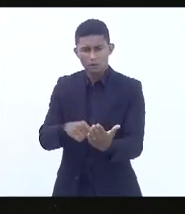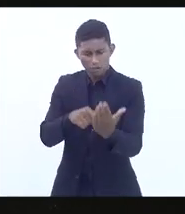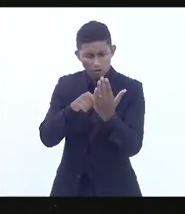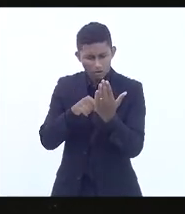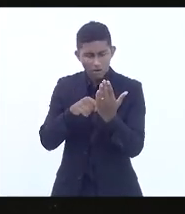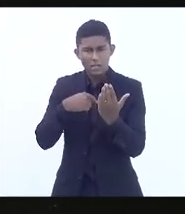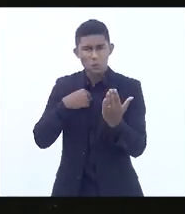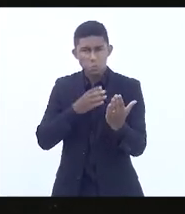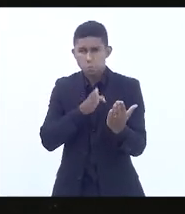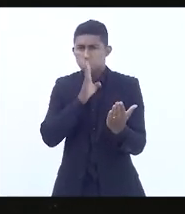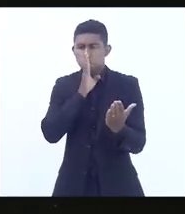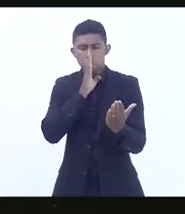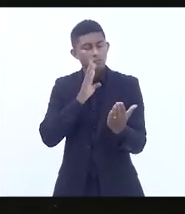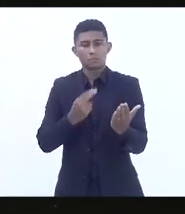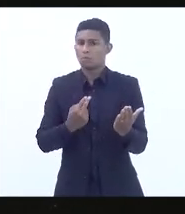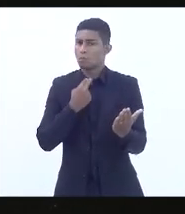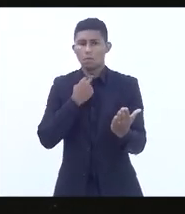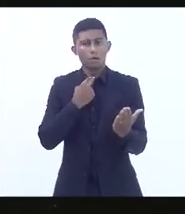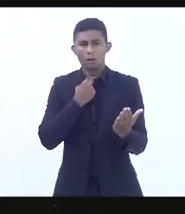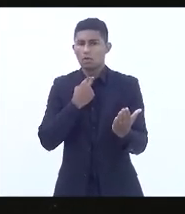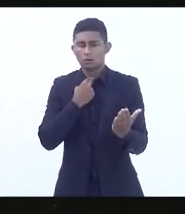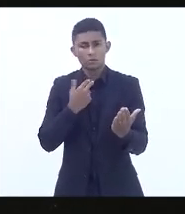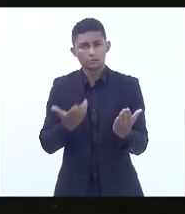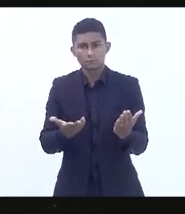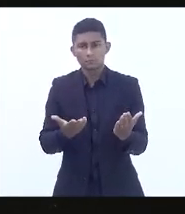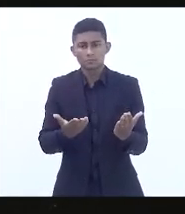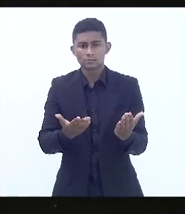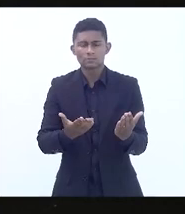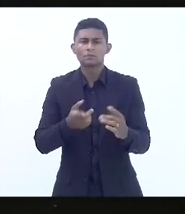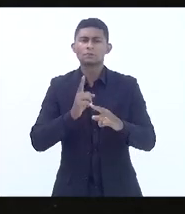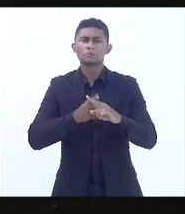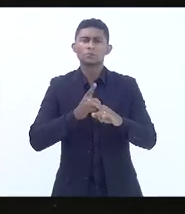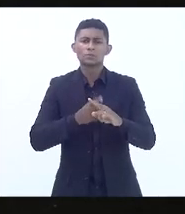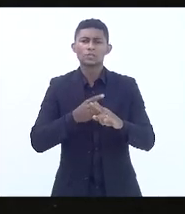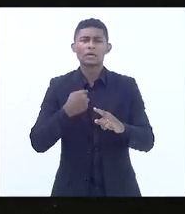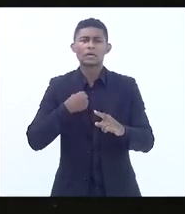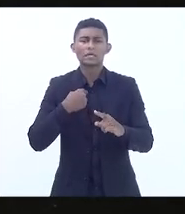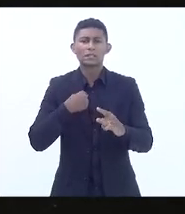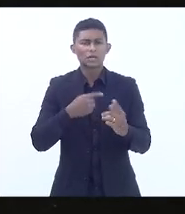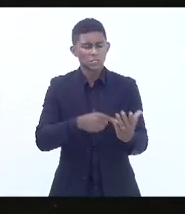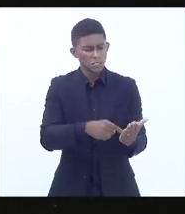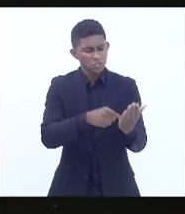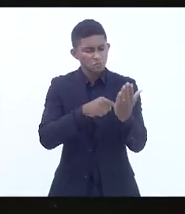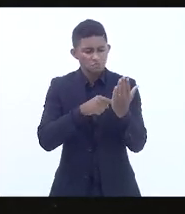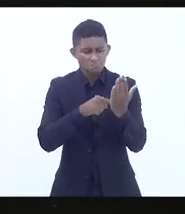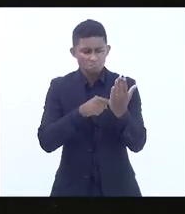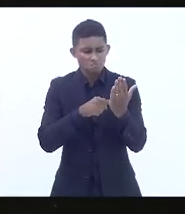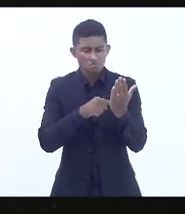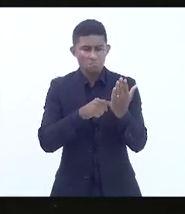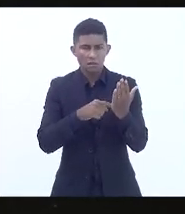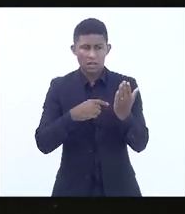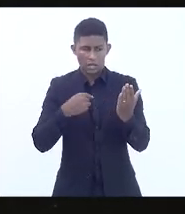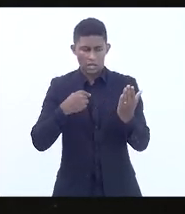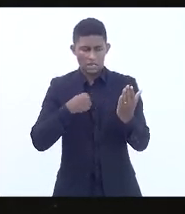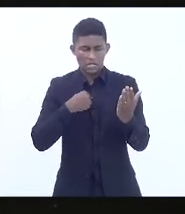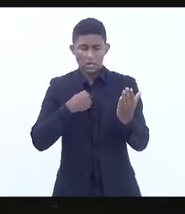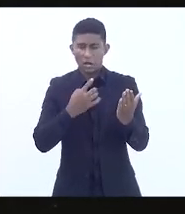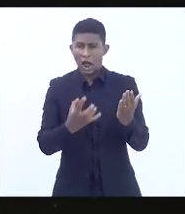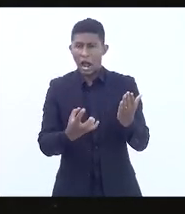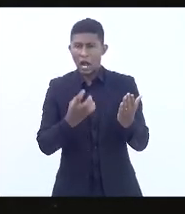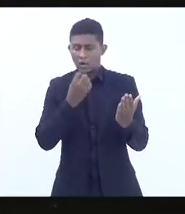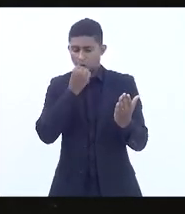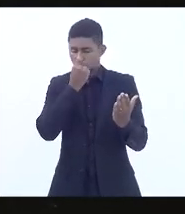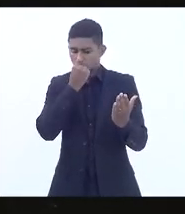denúncias. Até porque eu ia prevaricar e pôr o meu mandato em risco. E